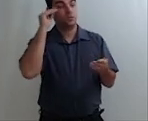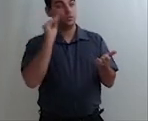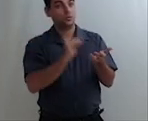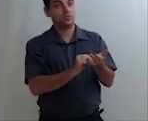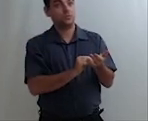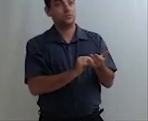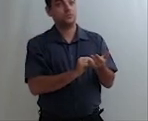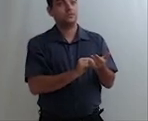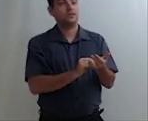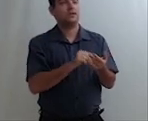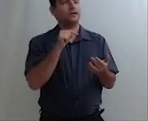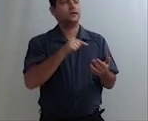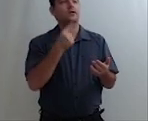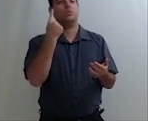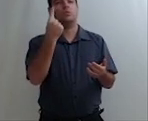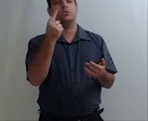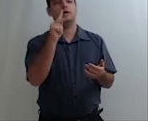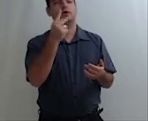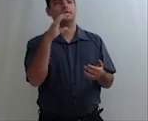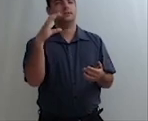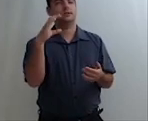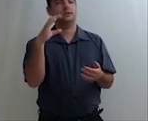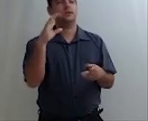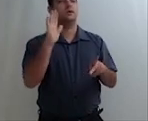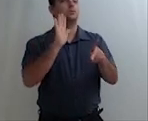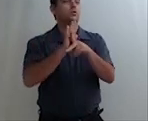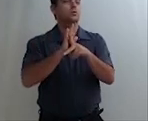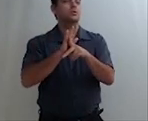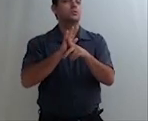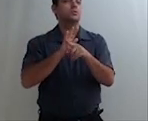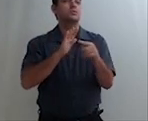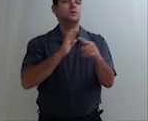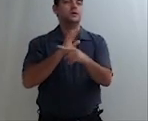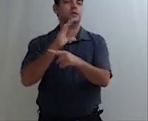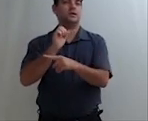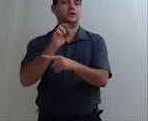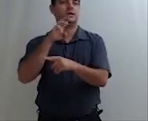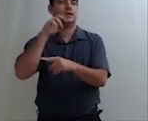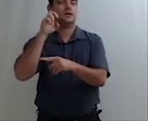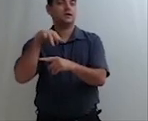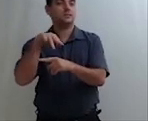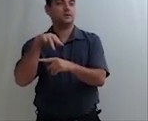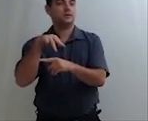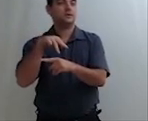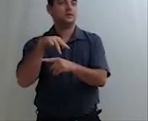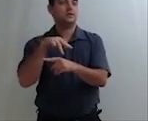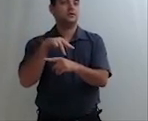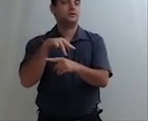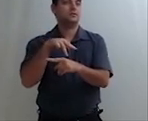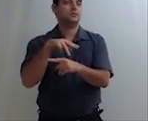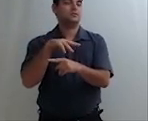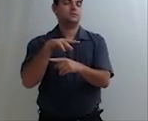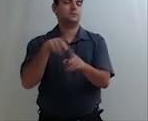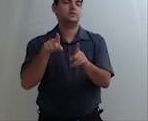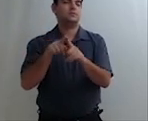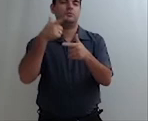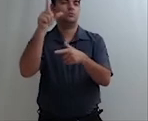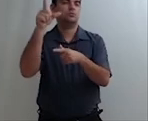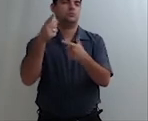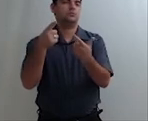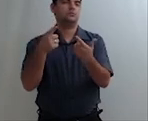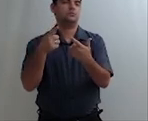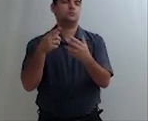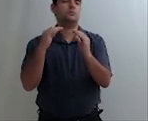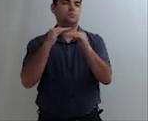um um umas da relatoria da ministra Carmen Lúcia da outra turma né do supremo tribal